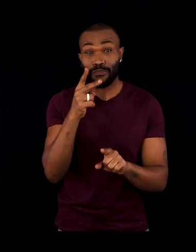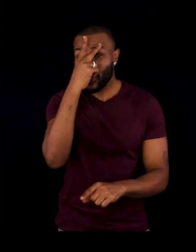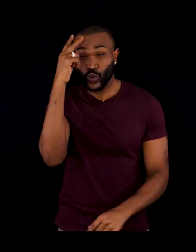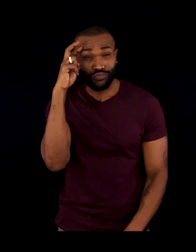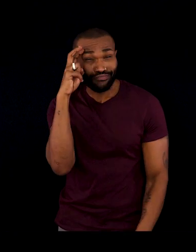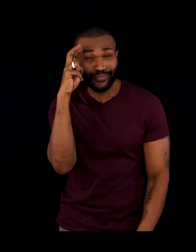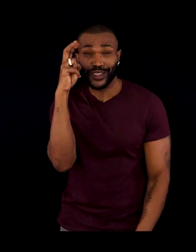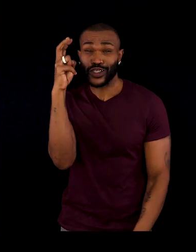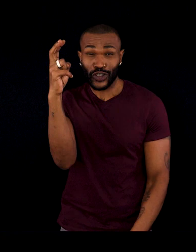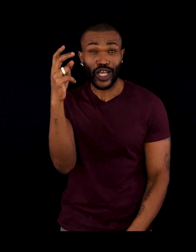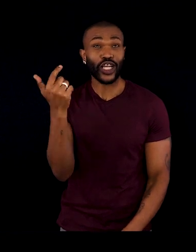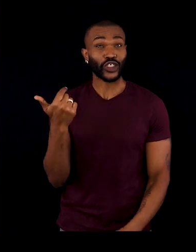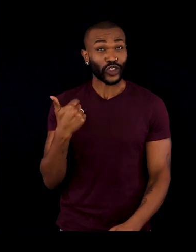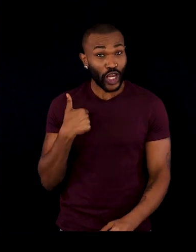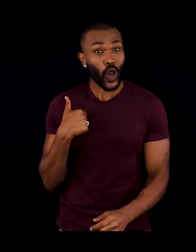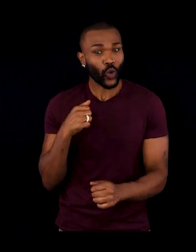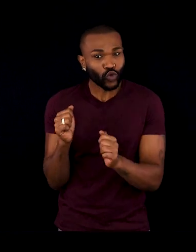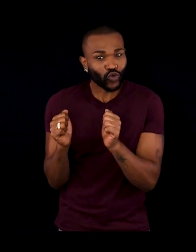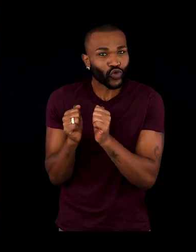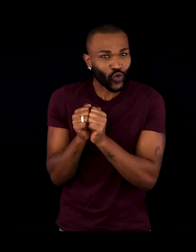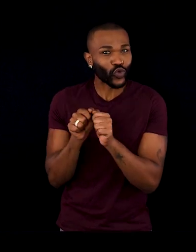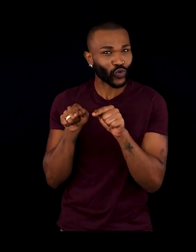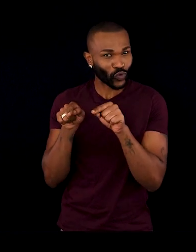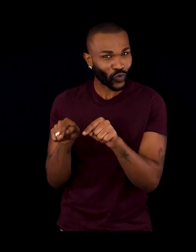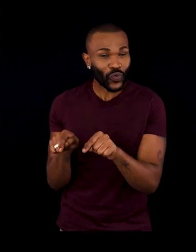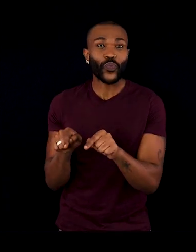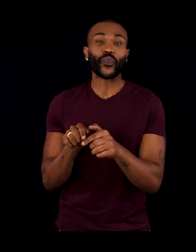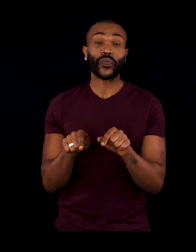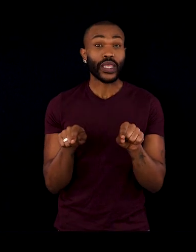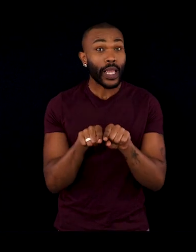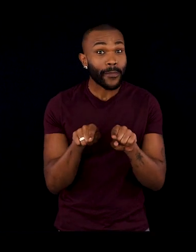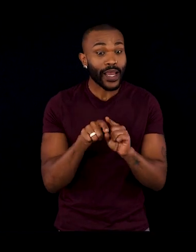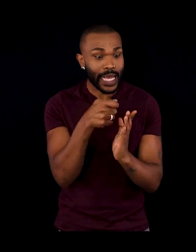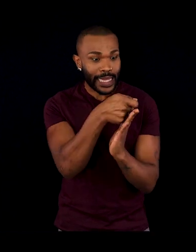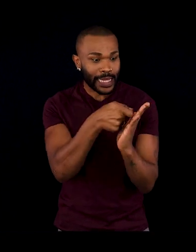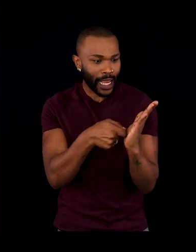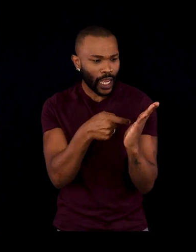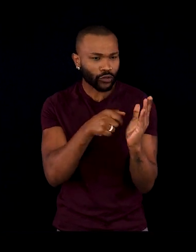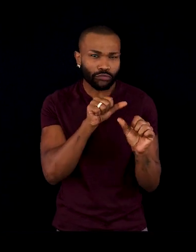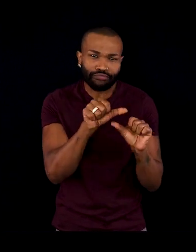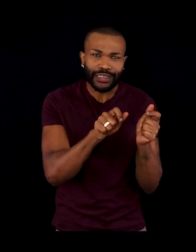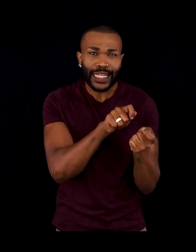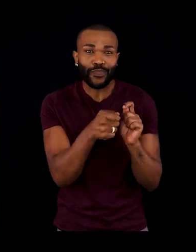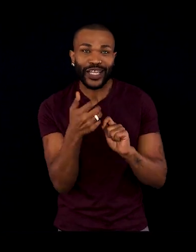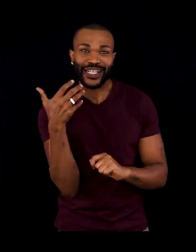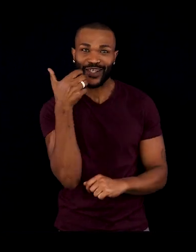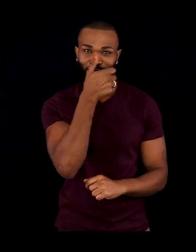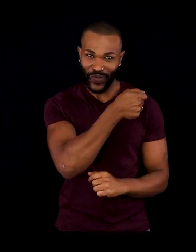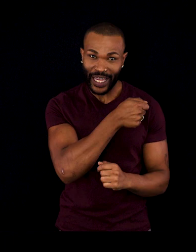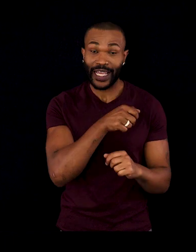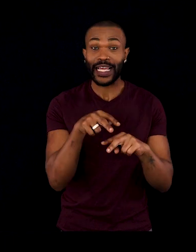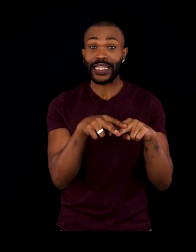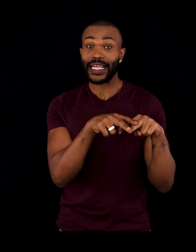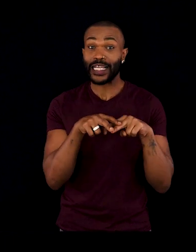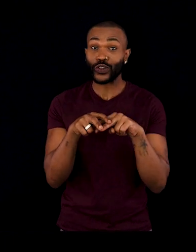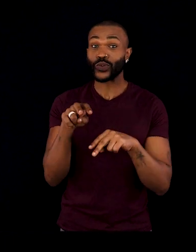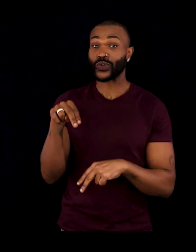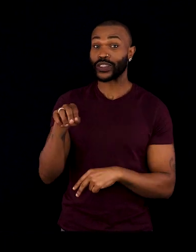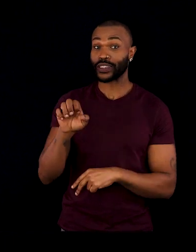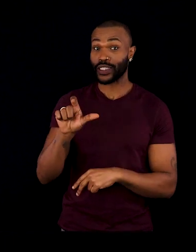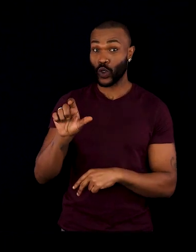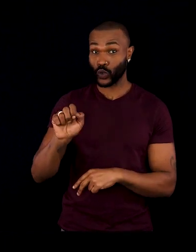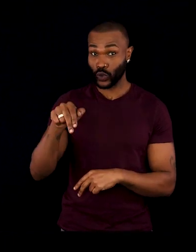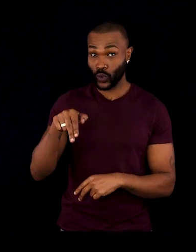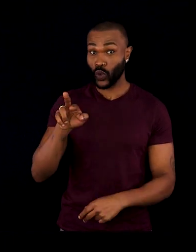intelectuais eu estive à frente deles. E quanto texto eu salvei também. Eu cheguei a revisar texto do Nelson